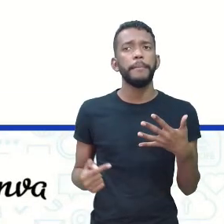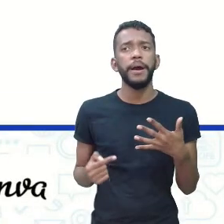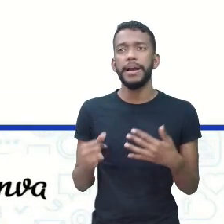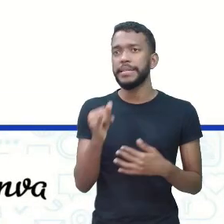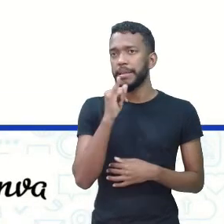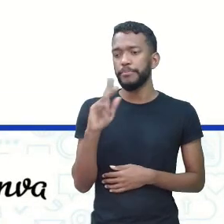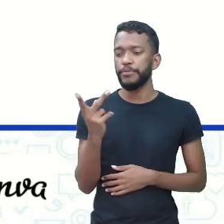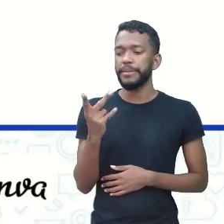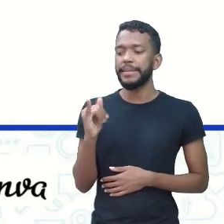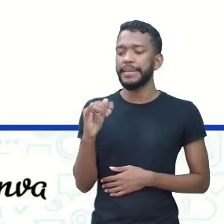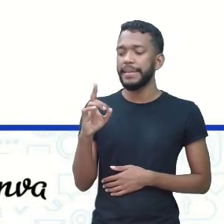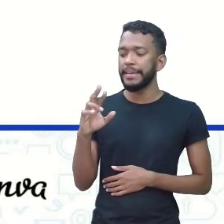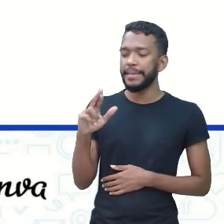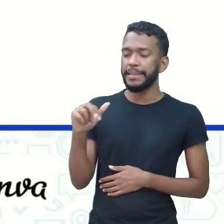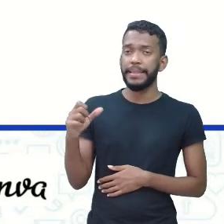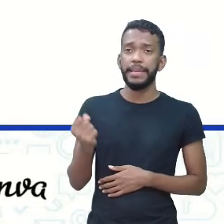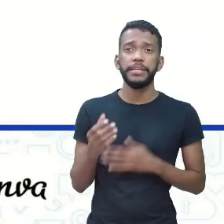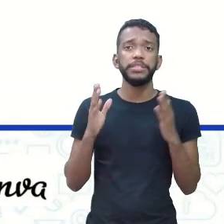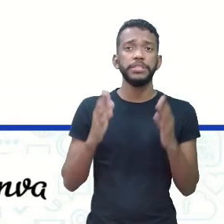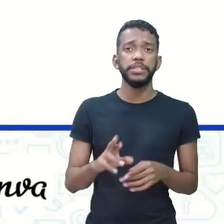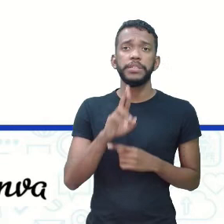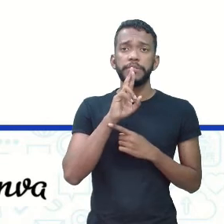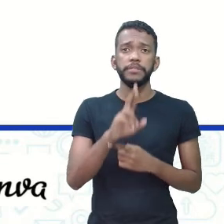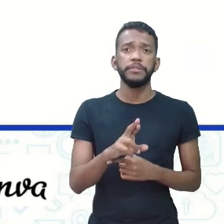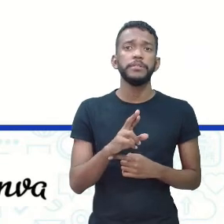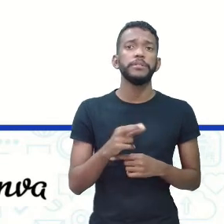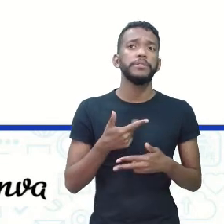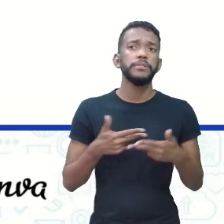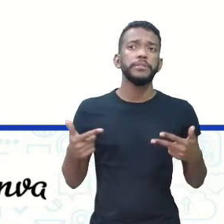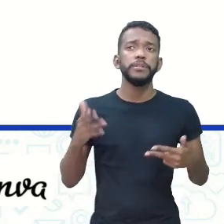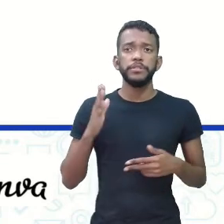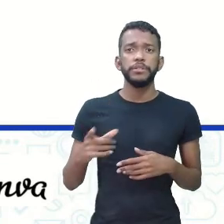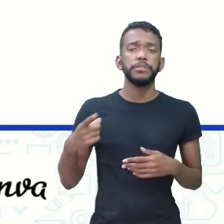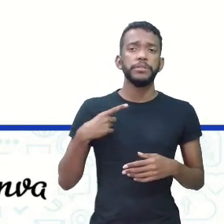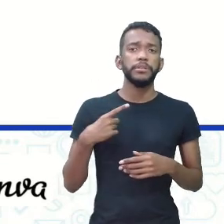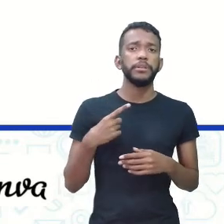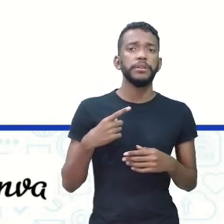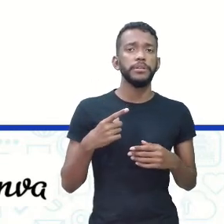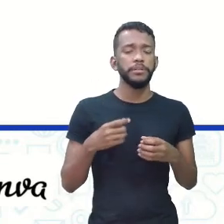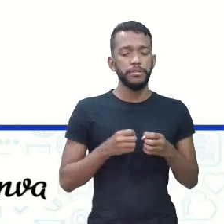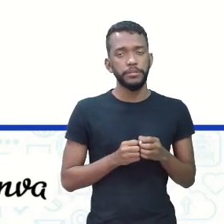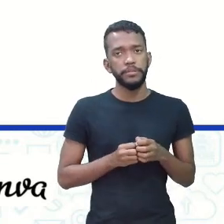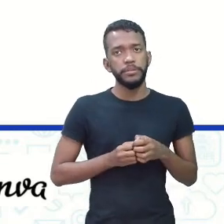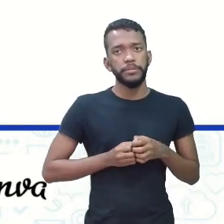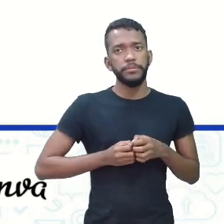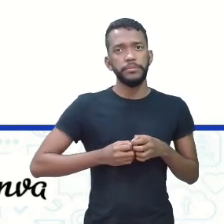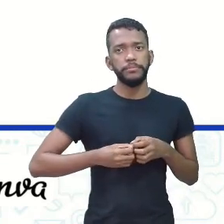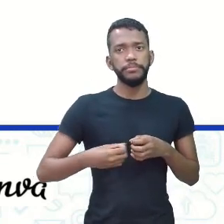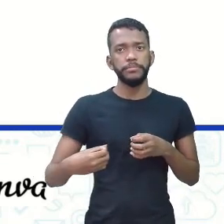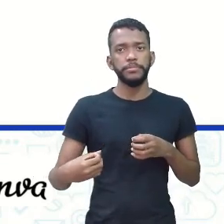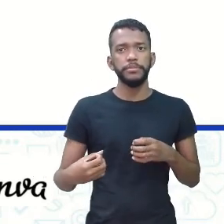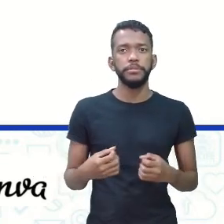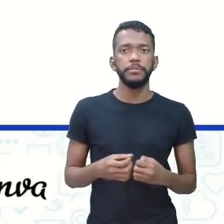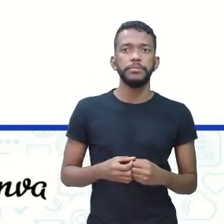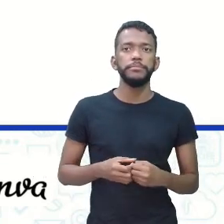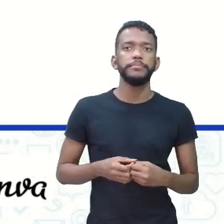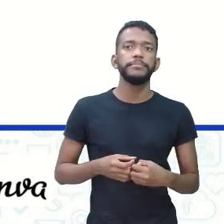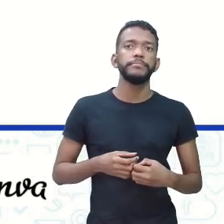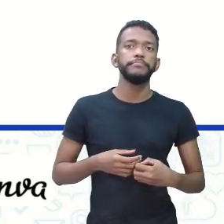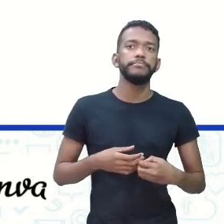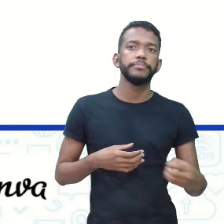hidras, elas formam um broto que se desprende e desenvolve vida independente.